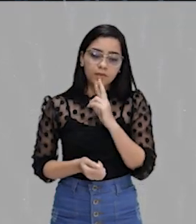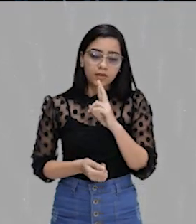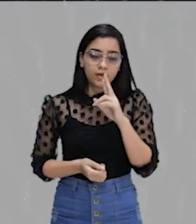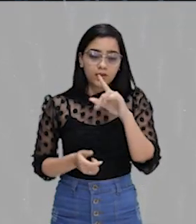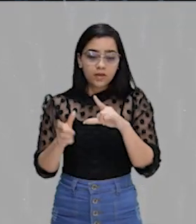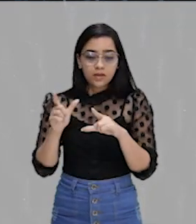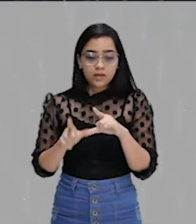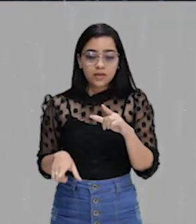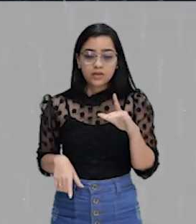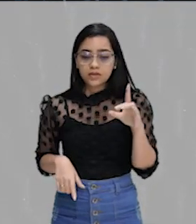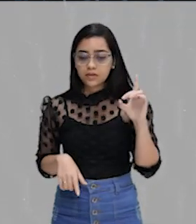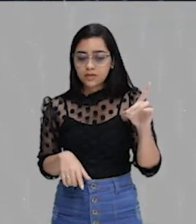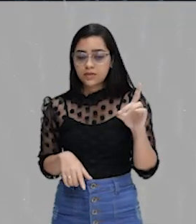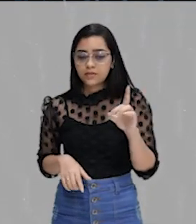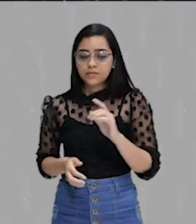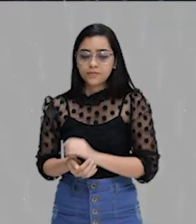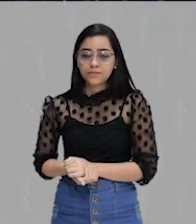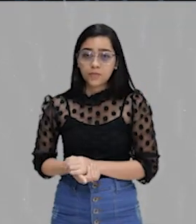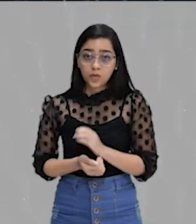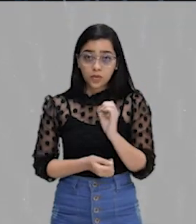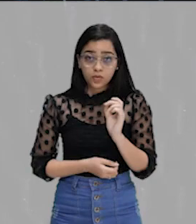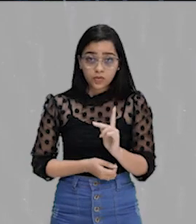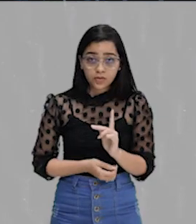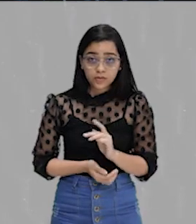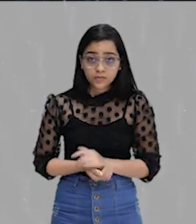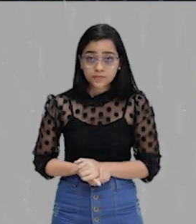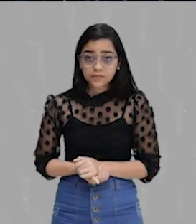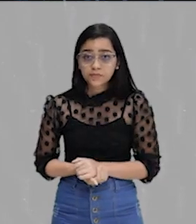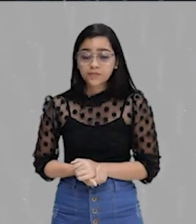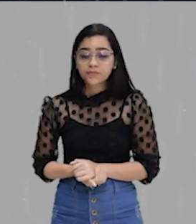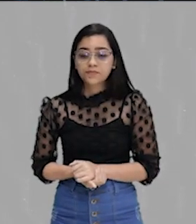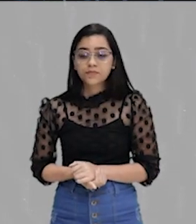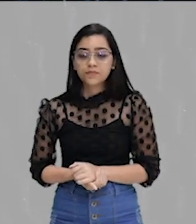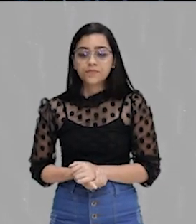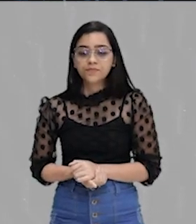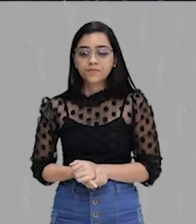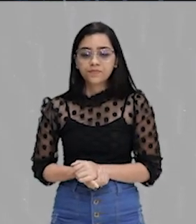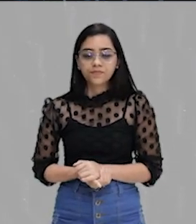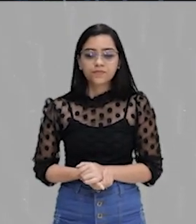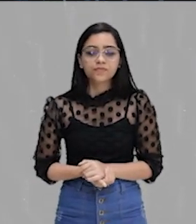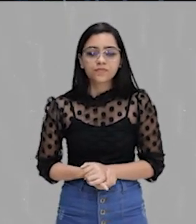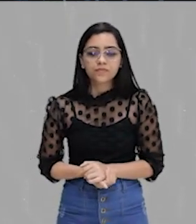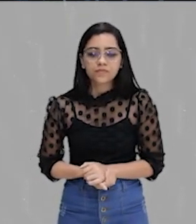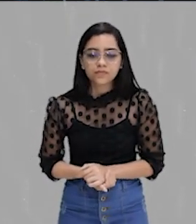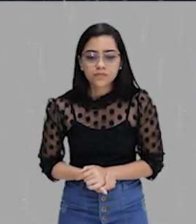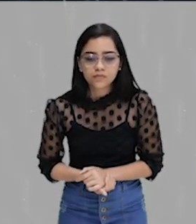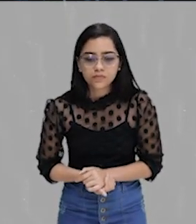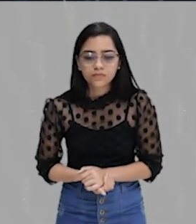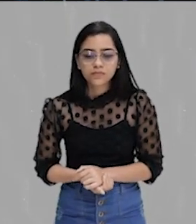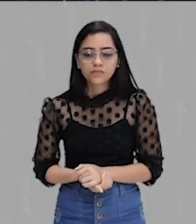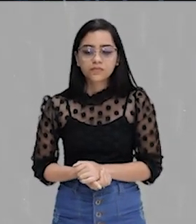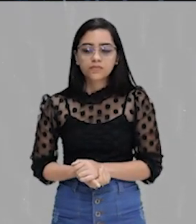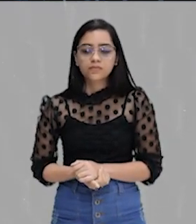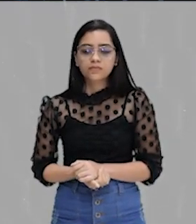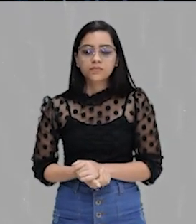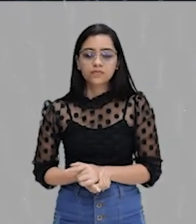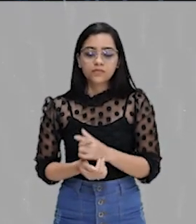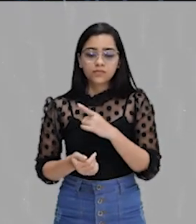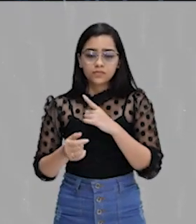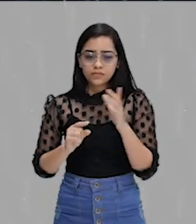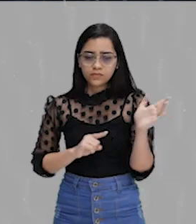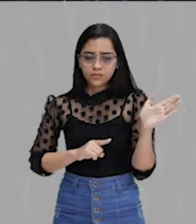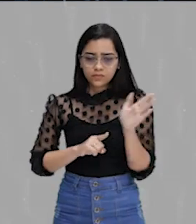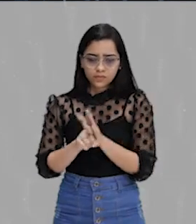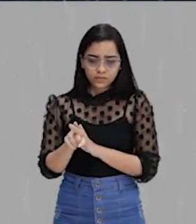resposta, letra D de dado. Ok, galerinha? Beleza? Joinha? Então, vamos lá. Olha só. Aí nós temos uma questão,